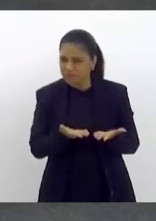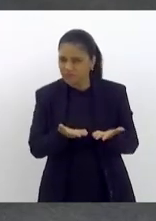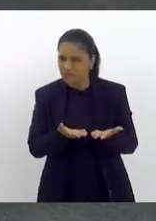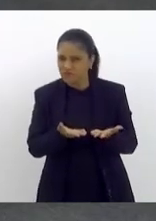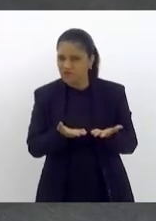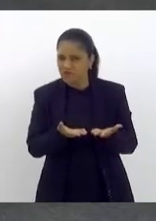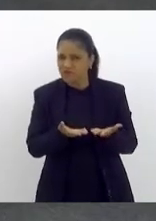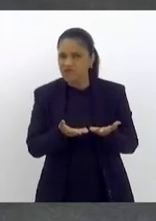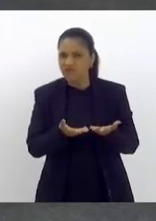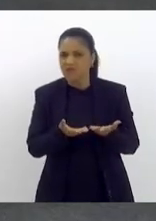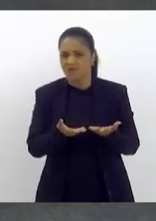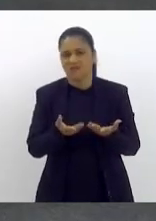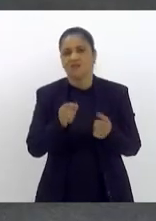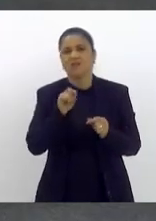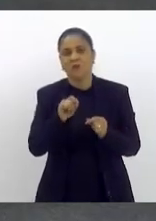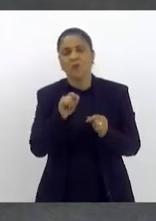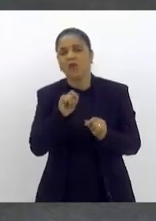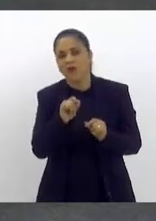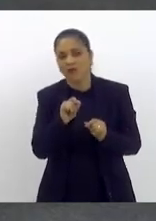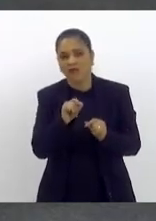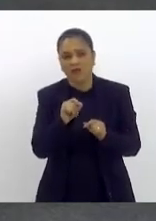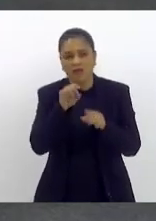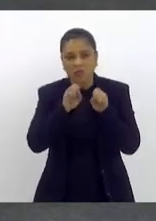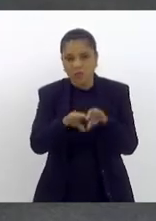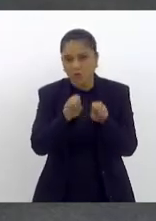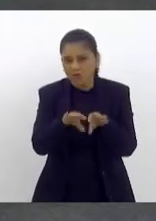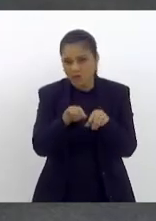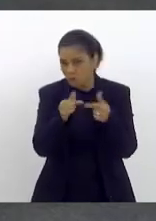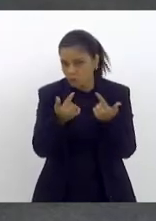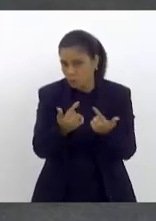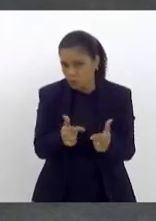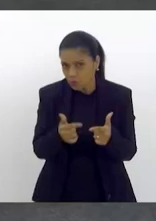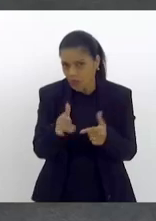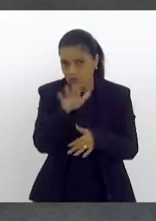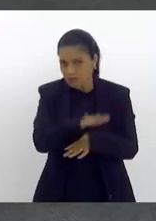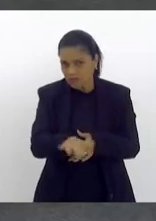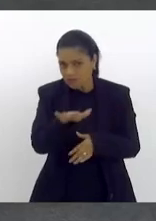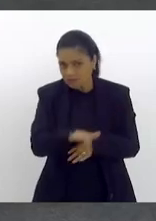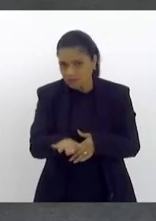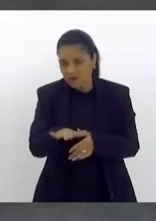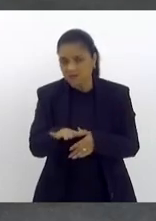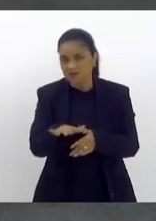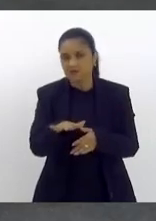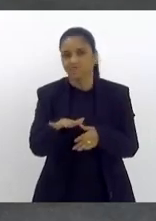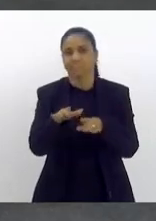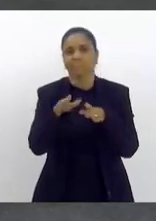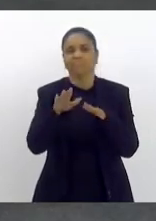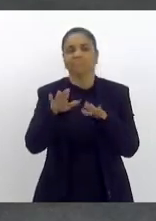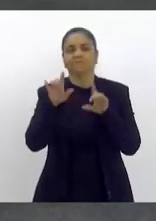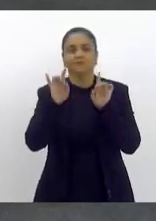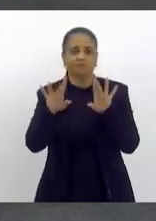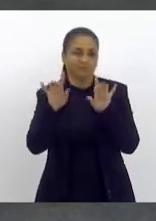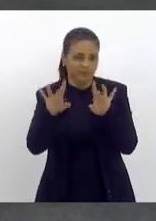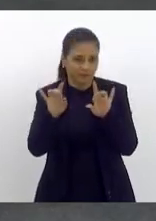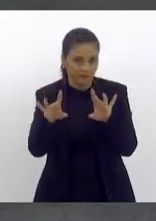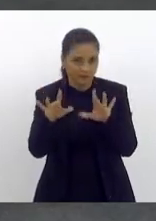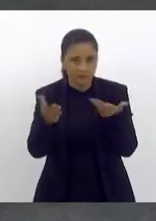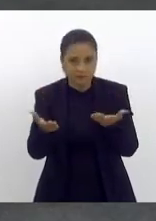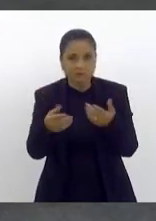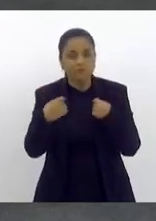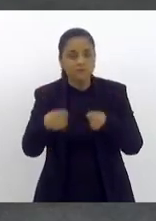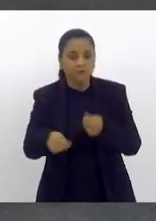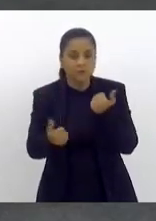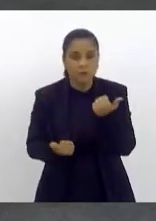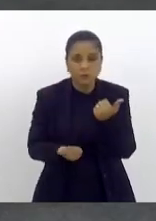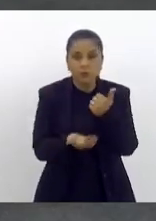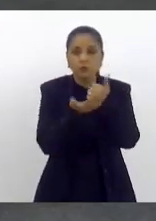negando o direito à educação para essas crianças que precisam do suporte especializado. Eu tenho um projeto de